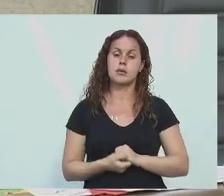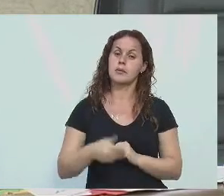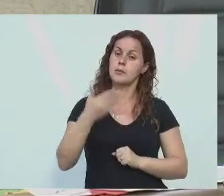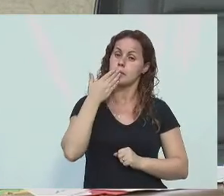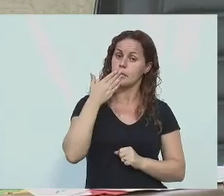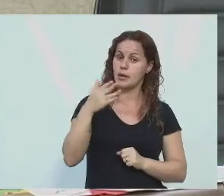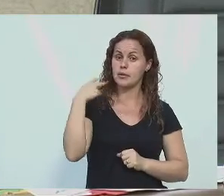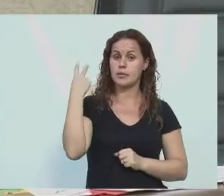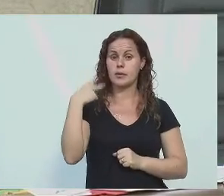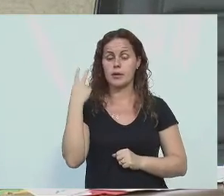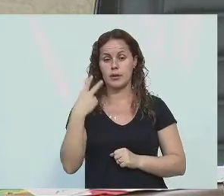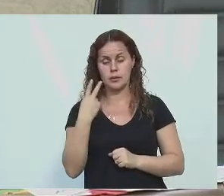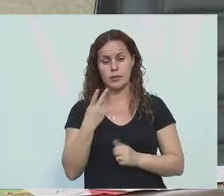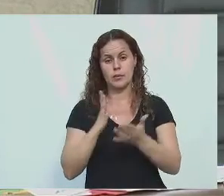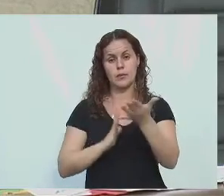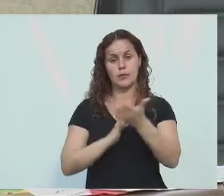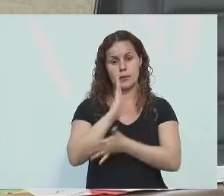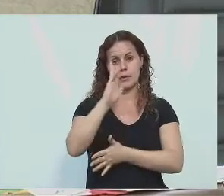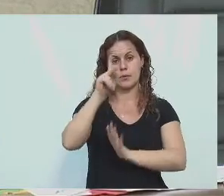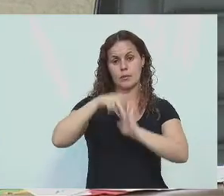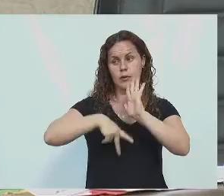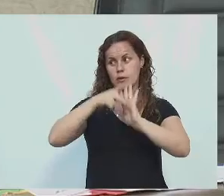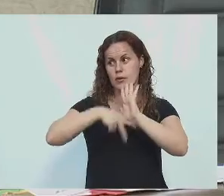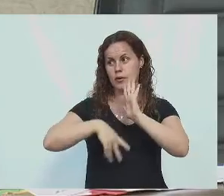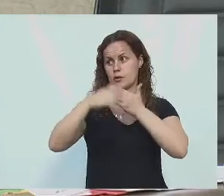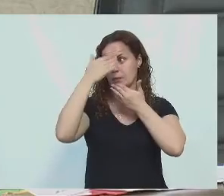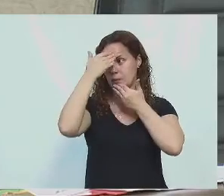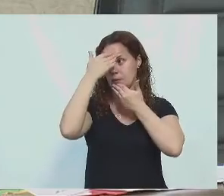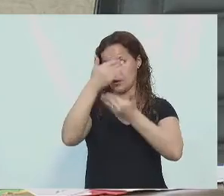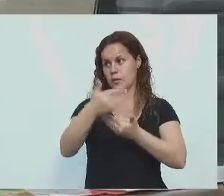senhores vereadores a aprovação do projeto. Obrigado.